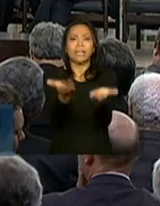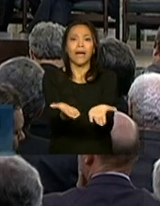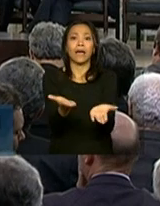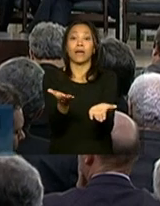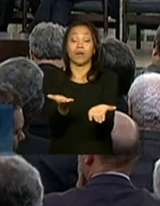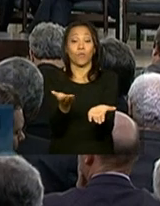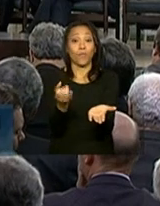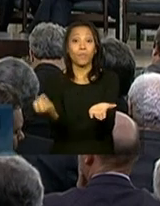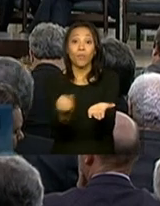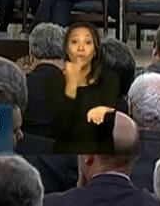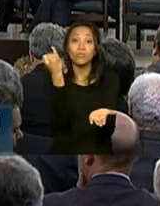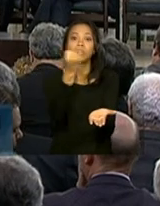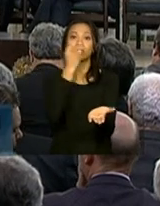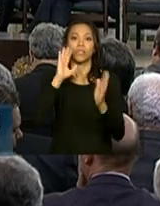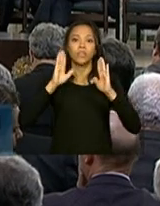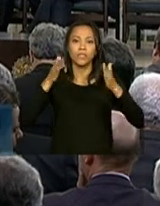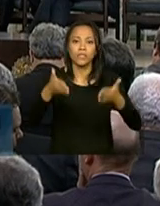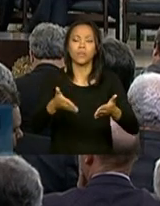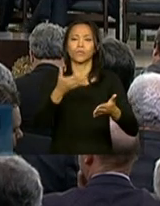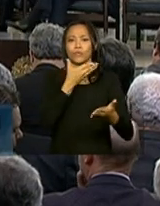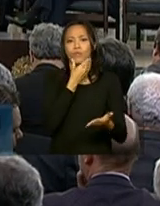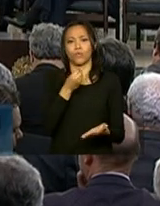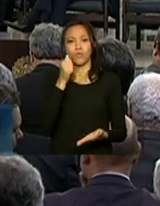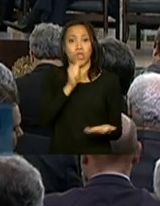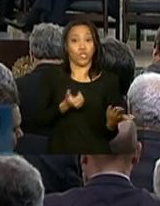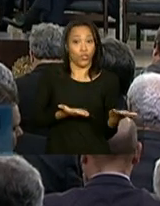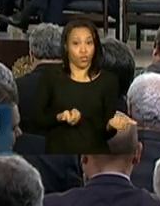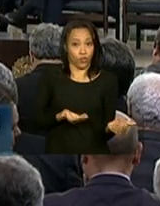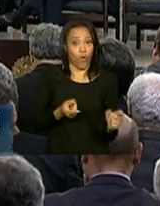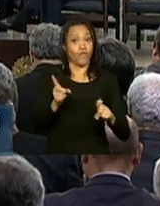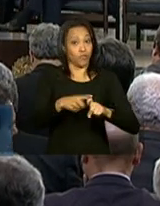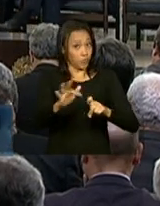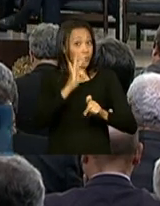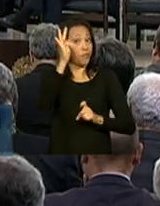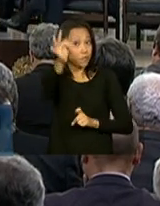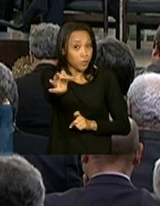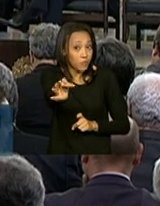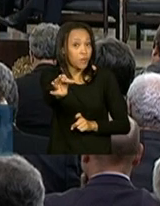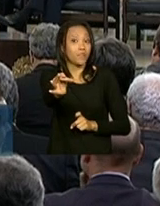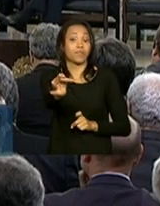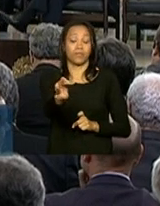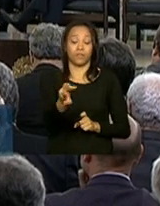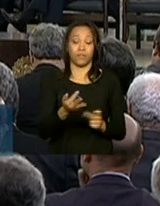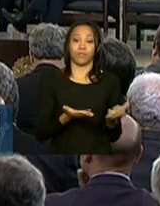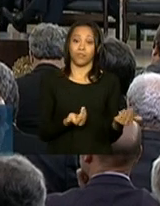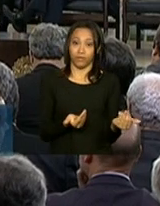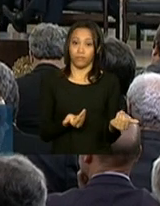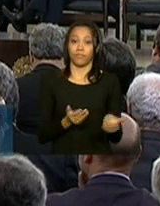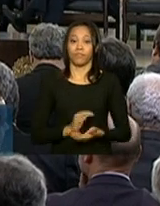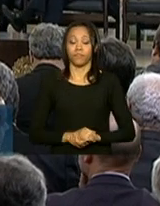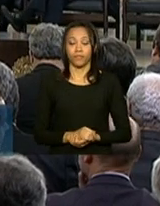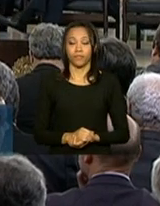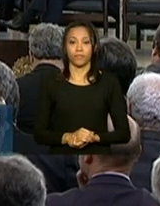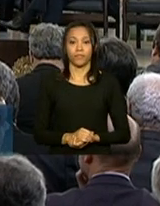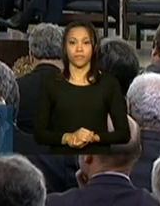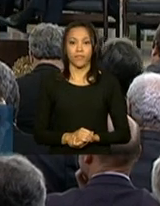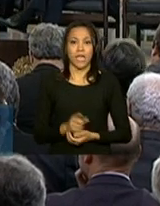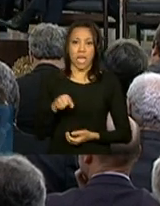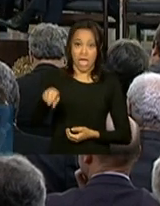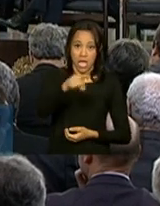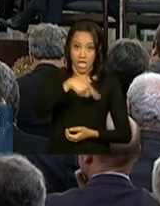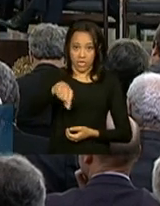médicos jovens e das médicas, dos futuros médicos jovens e das futuras médicas jovens